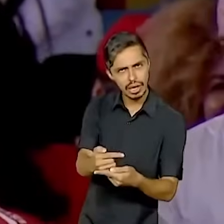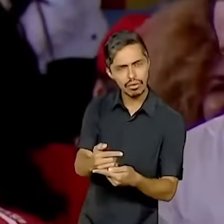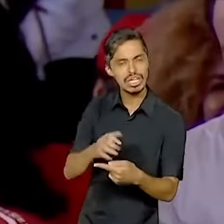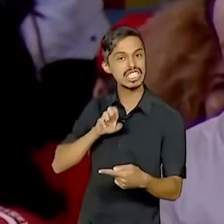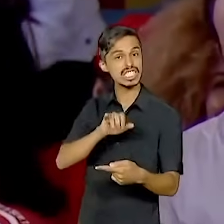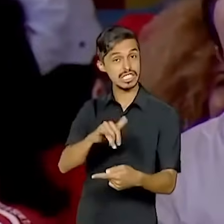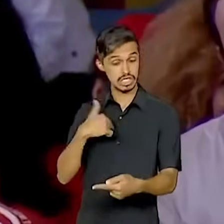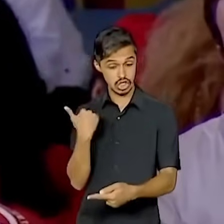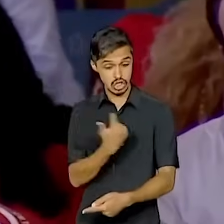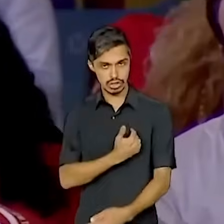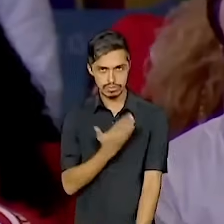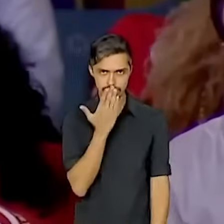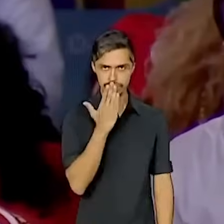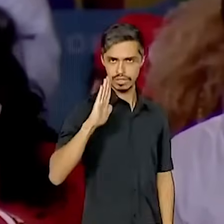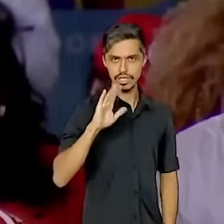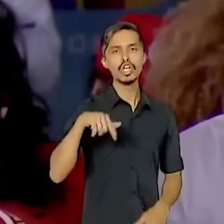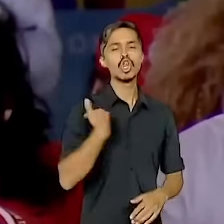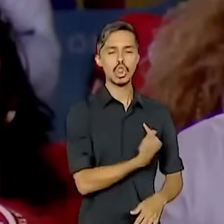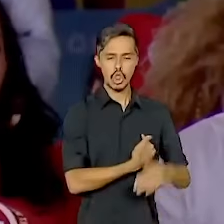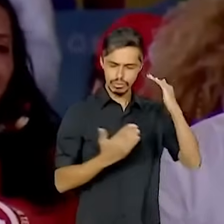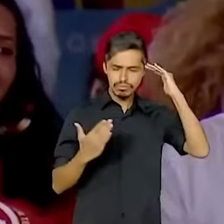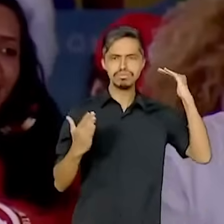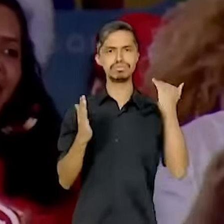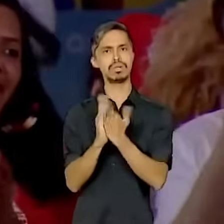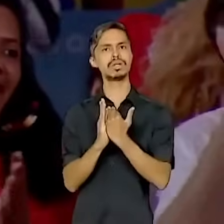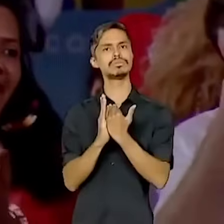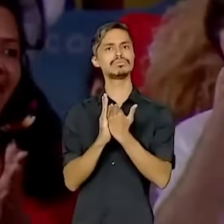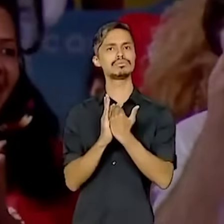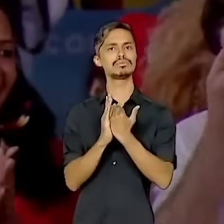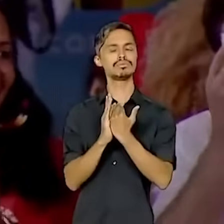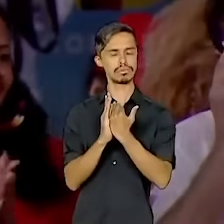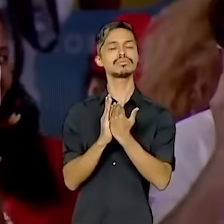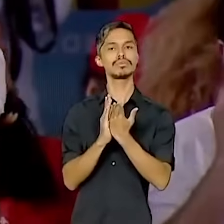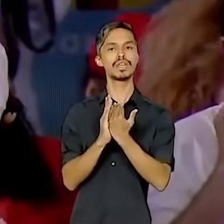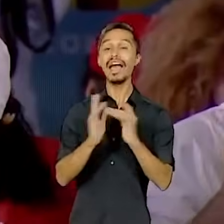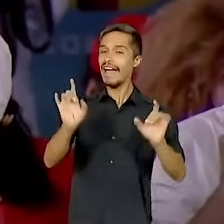gente promete, a gente cumpre.